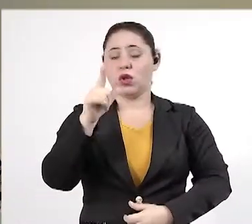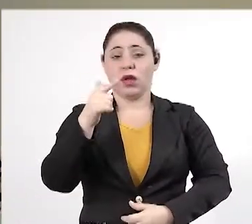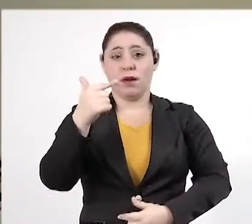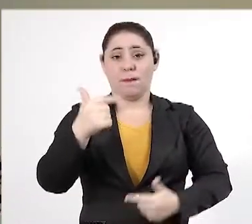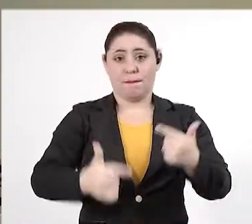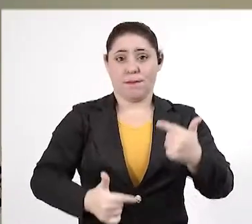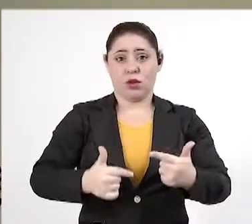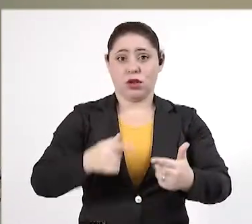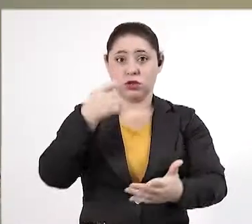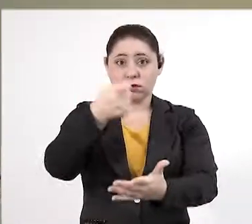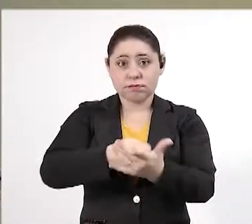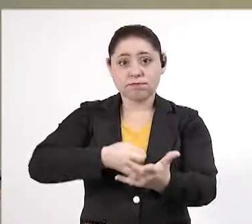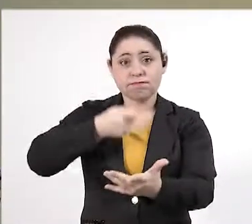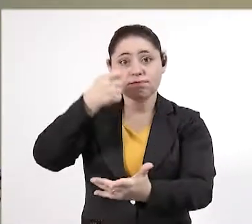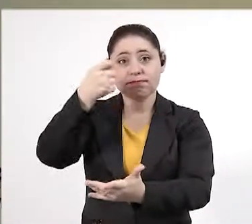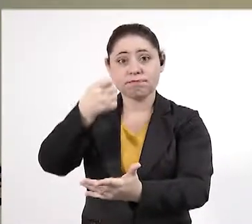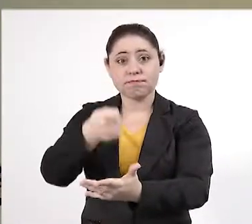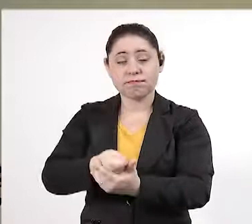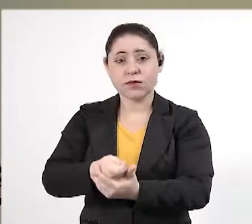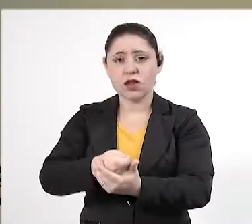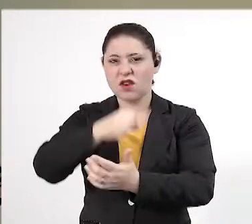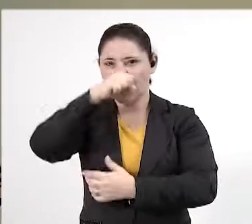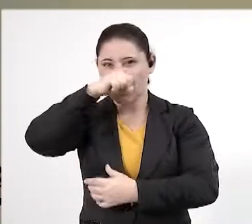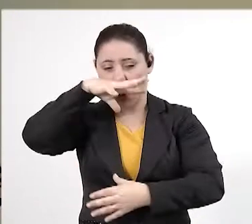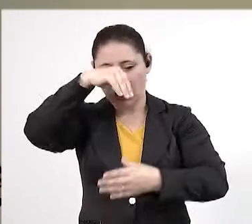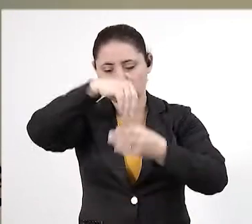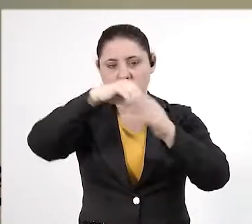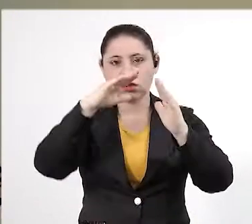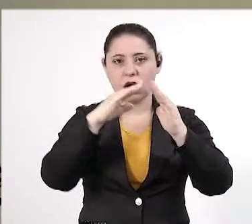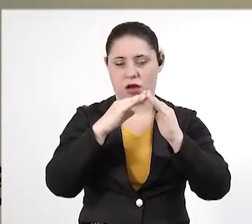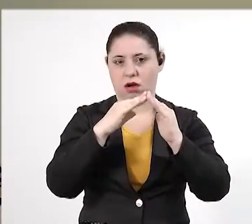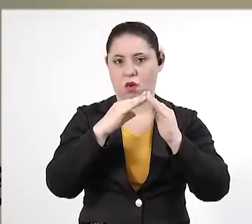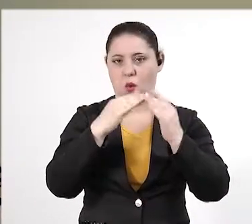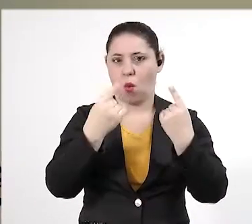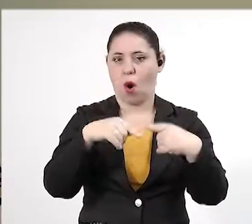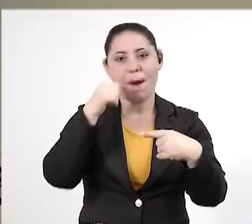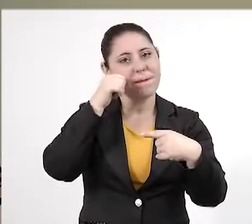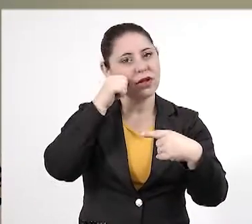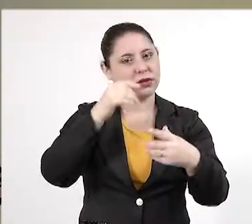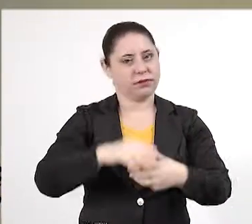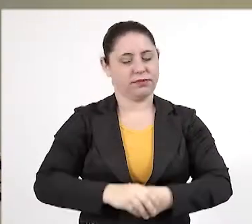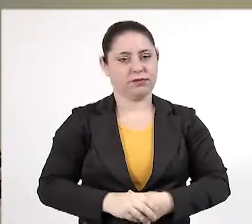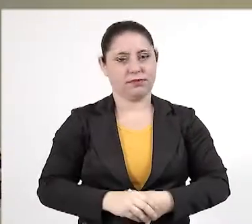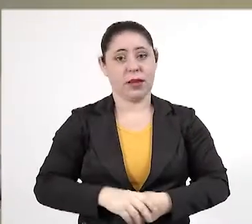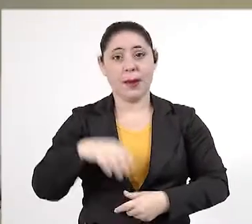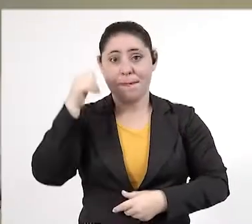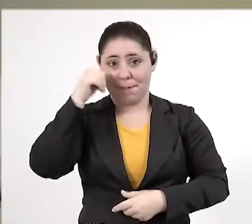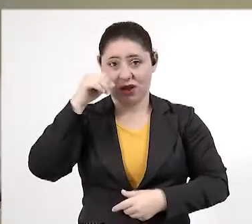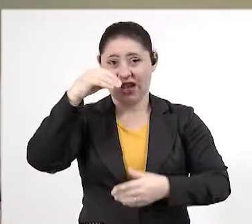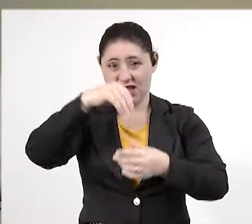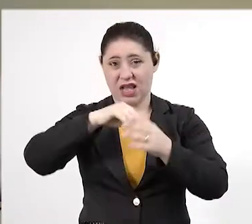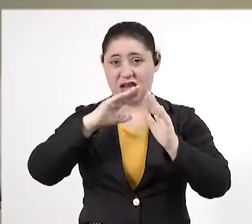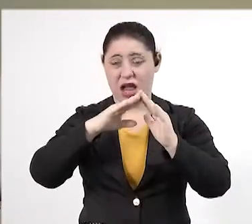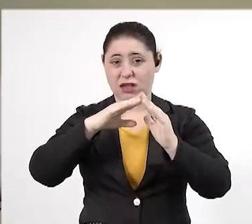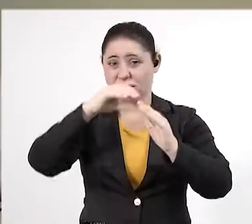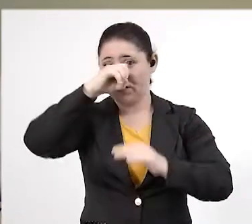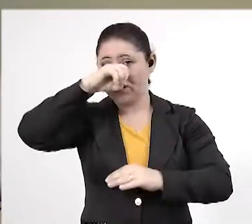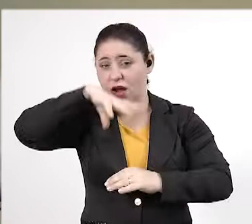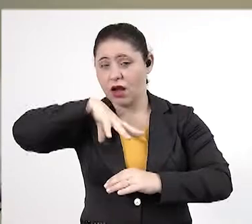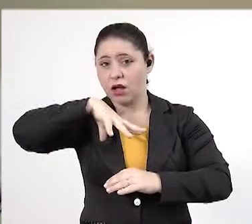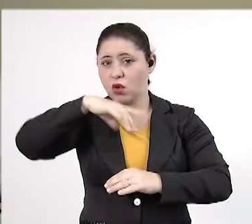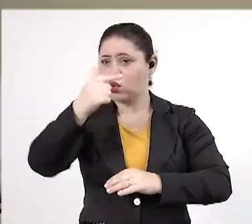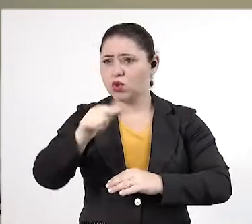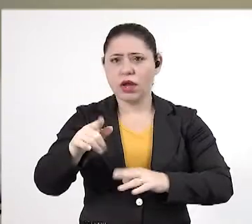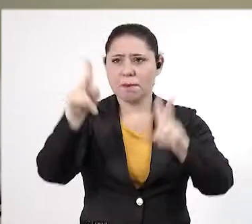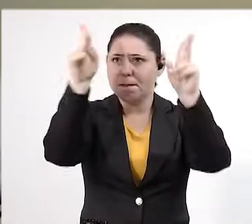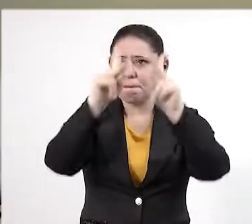temos uma política efetiva com relação à violência doméstica contra a mulher. A mulher que sofre violência